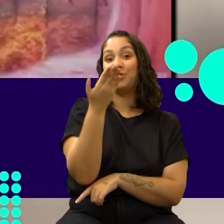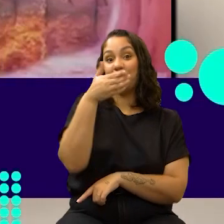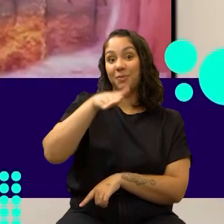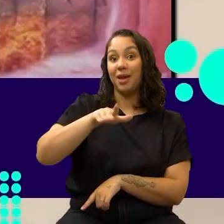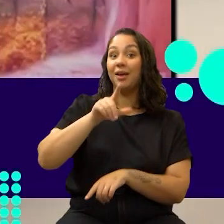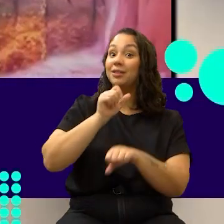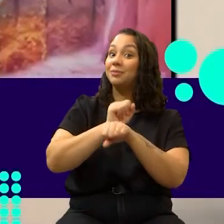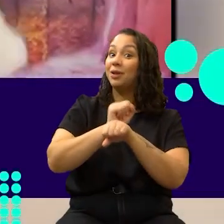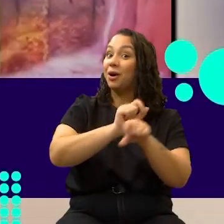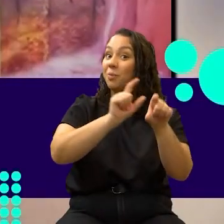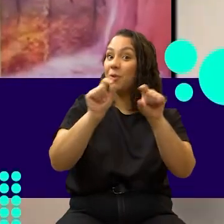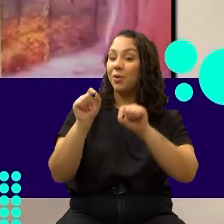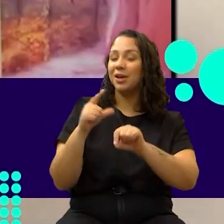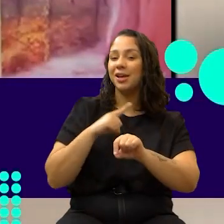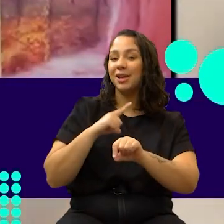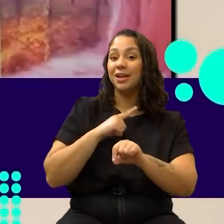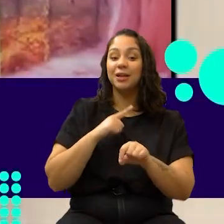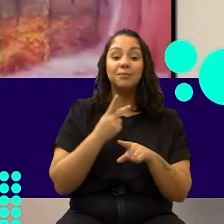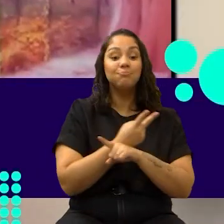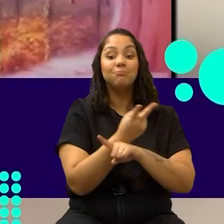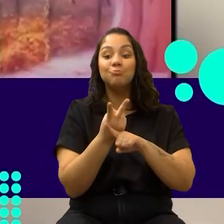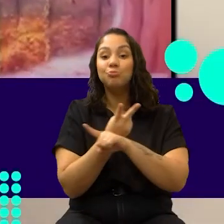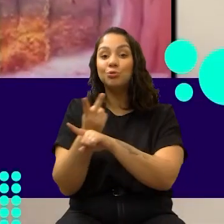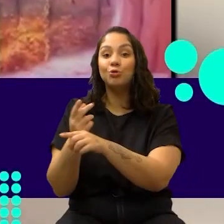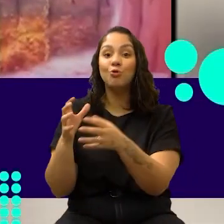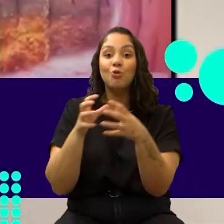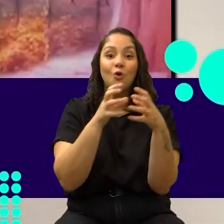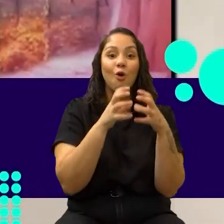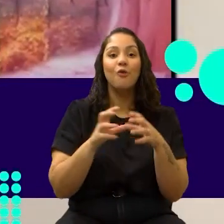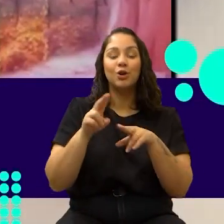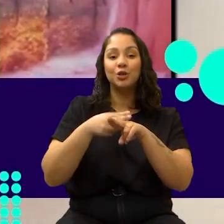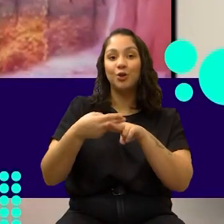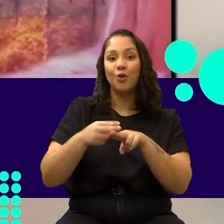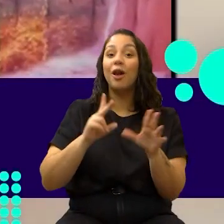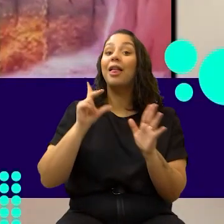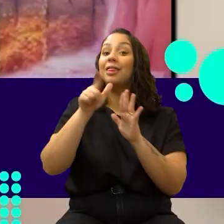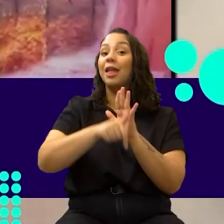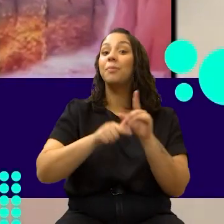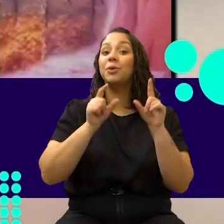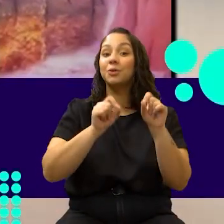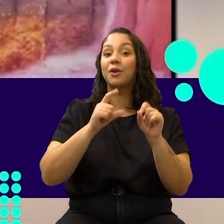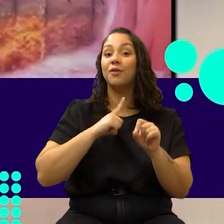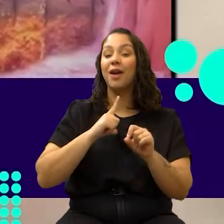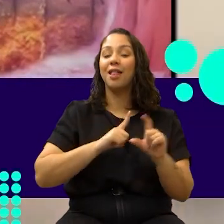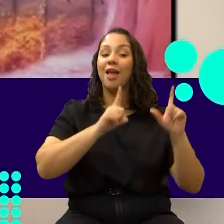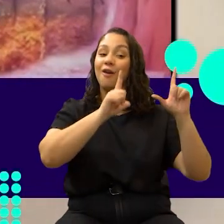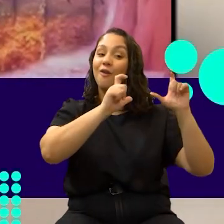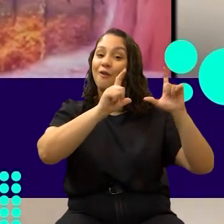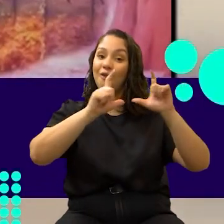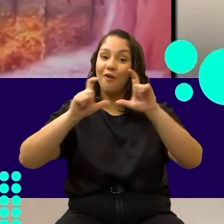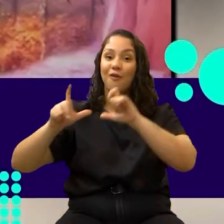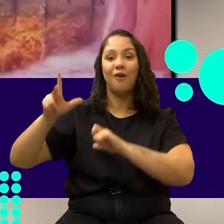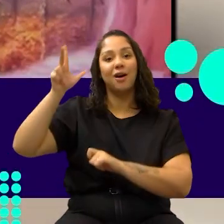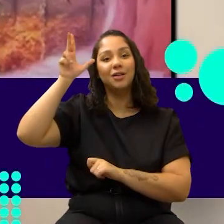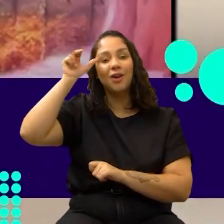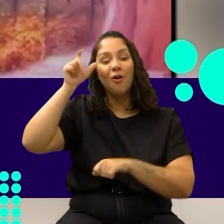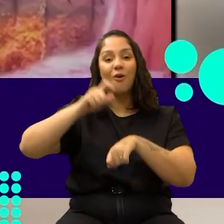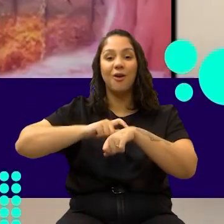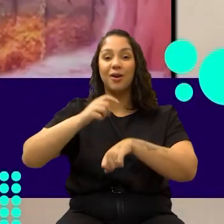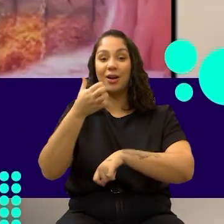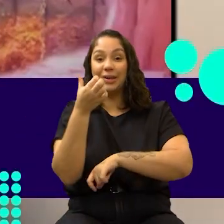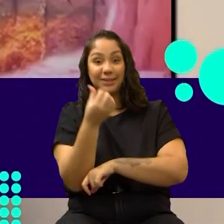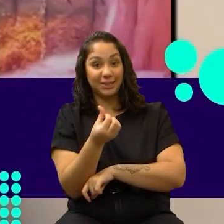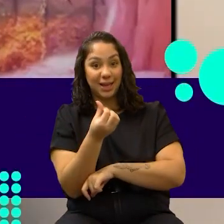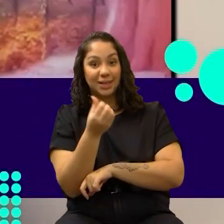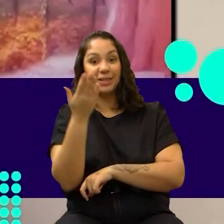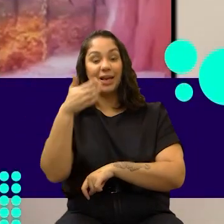às 16h30, esperamos vocês para uma deliciosa caça aos ovos de chocolate. E depois teremos duas sessões de fotos